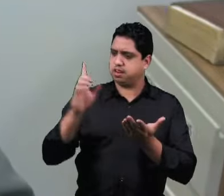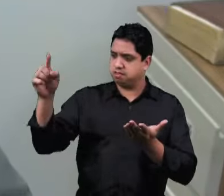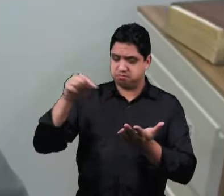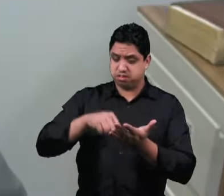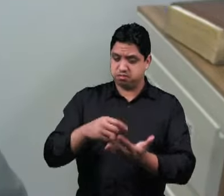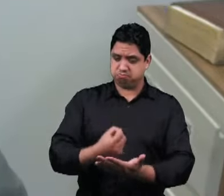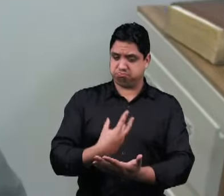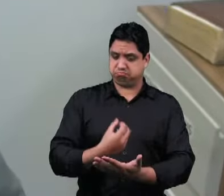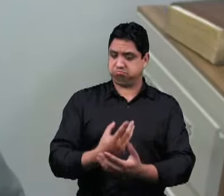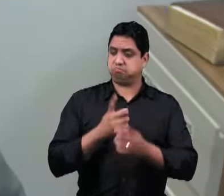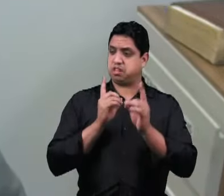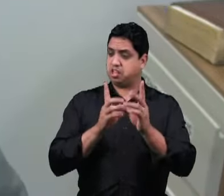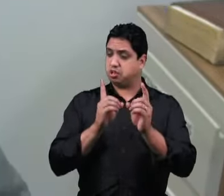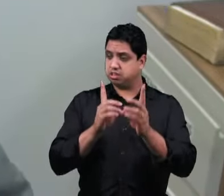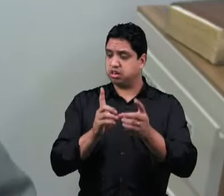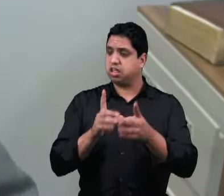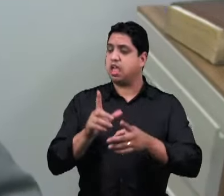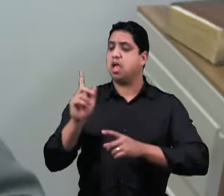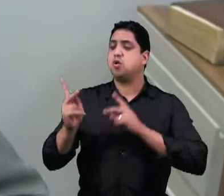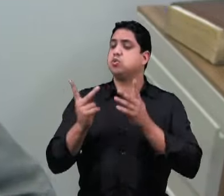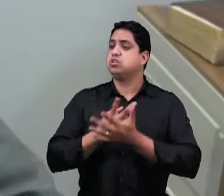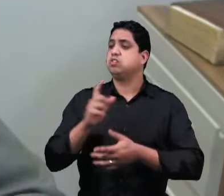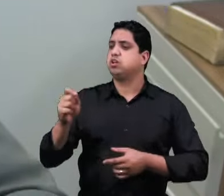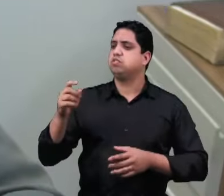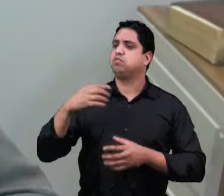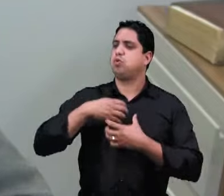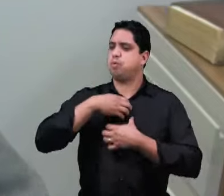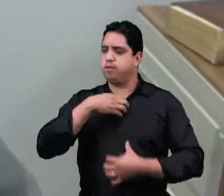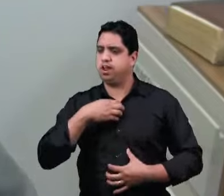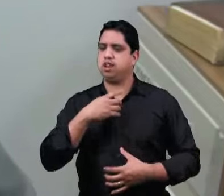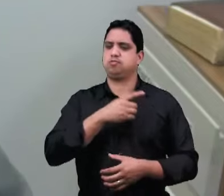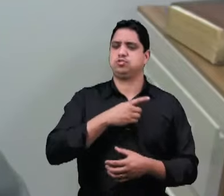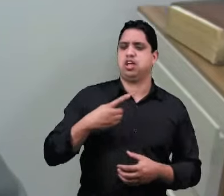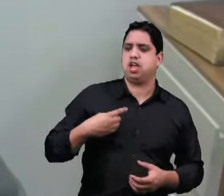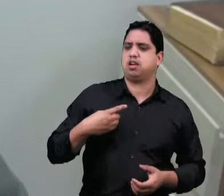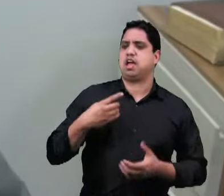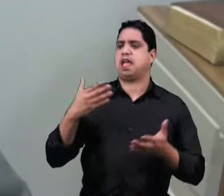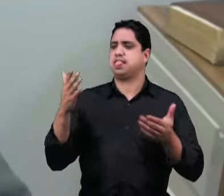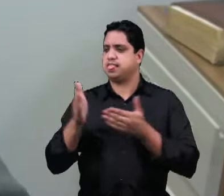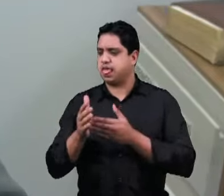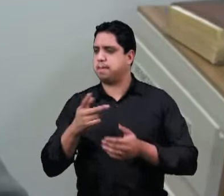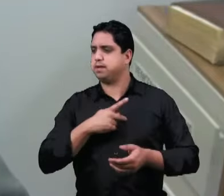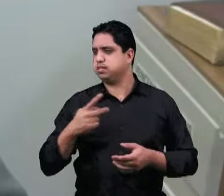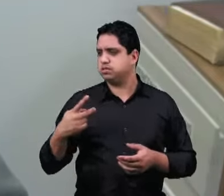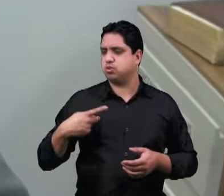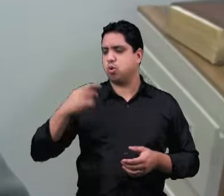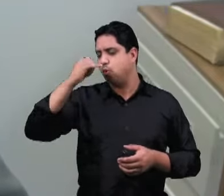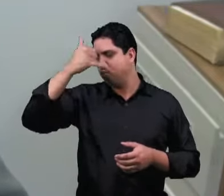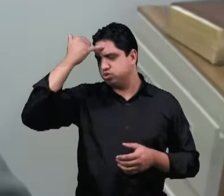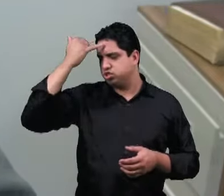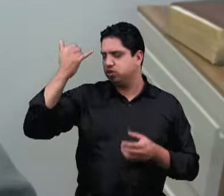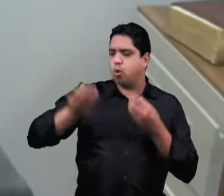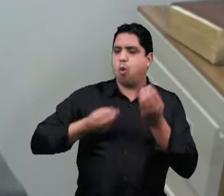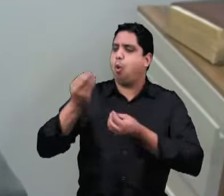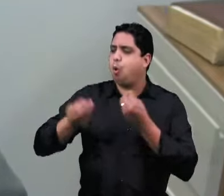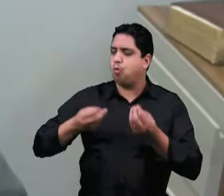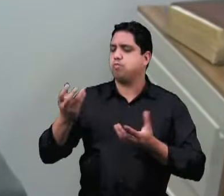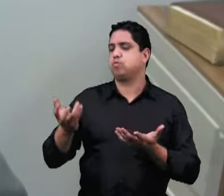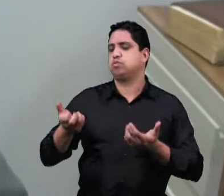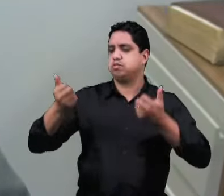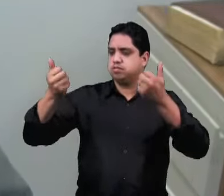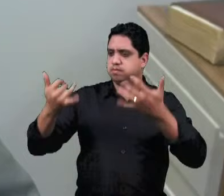ensinos, a doutrina. Aí o senhor foi levantado obreiro, levantado diácono, até chegar a ser ungido e também um